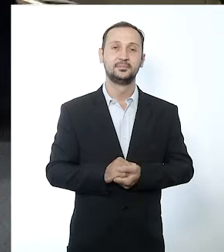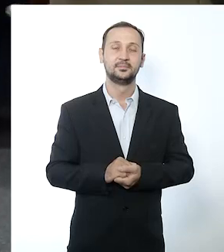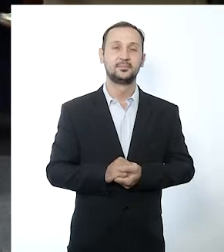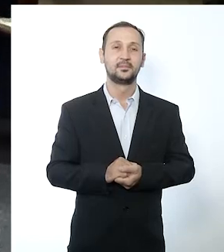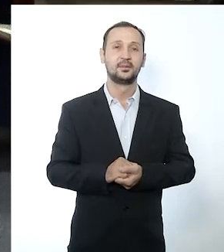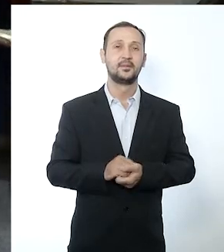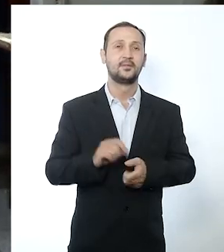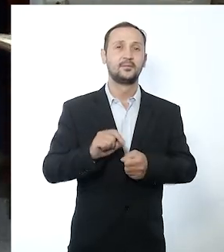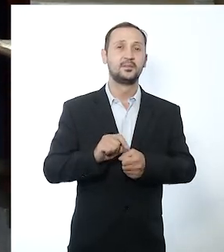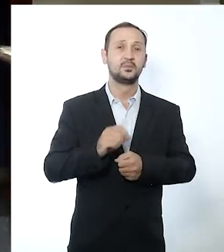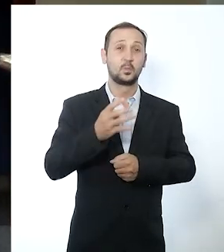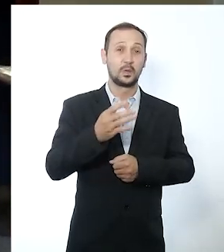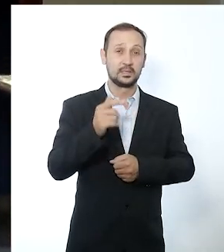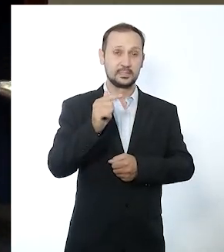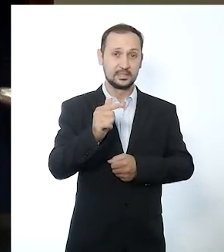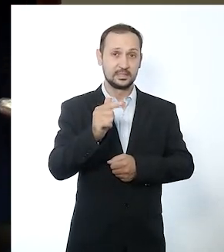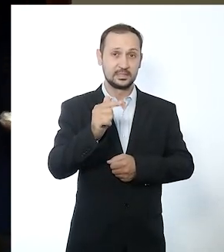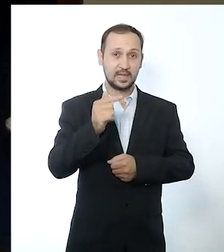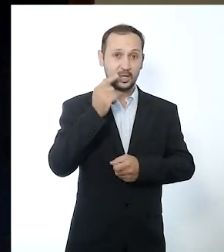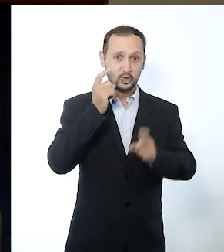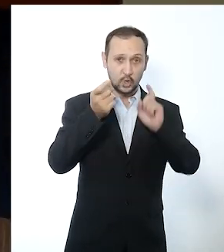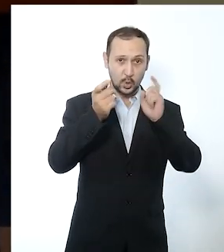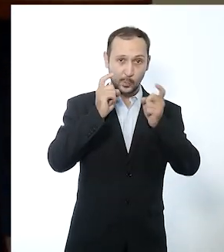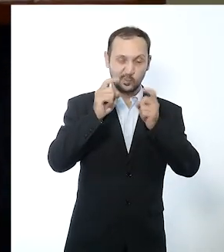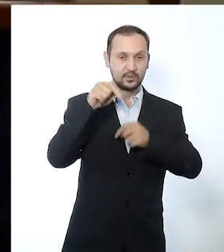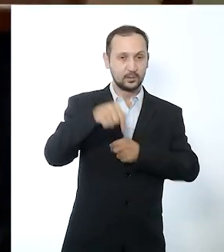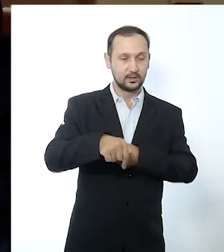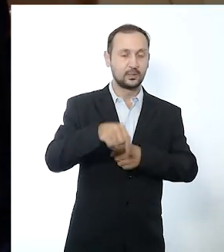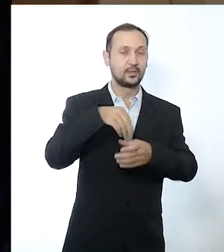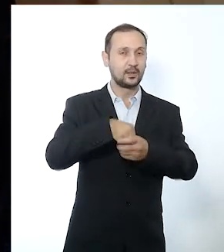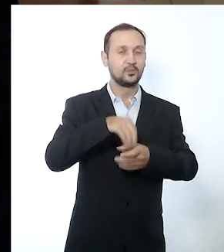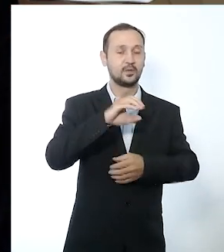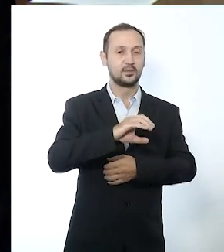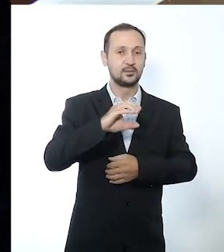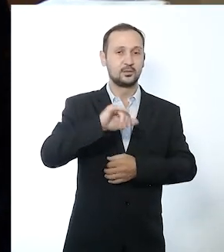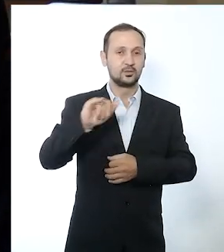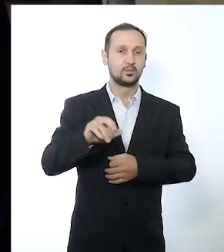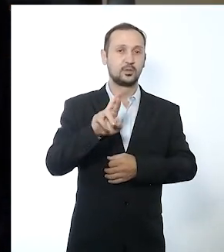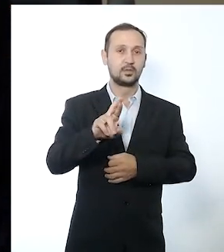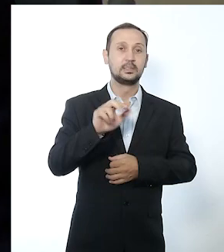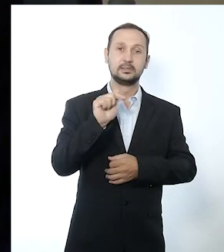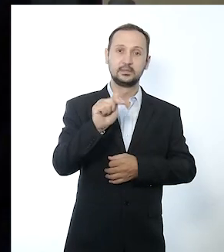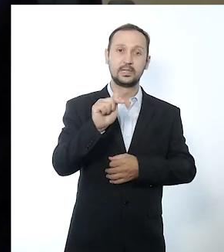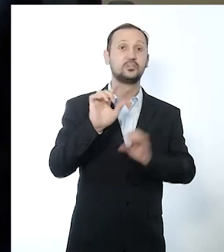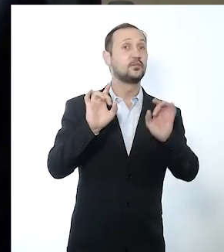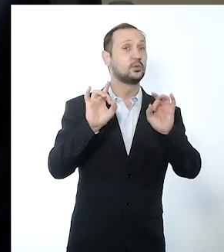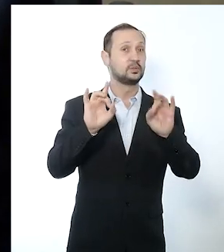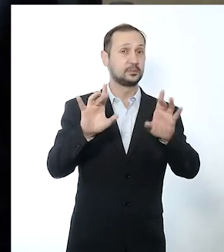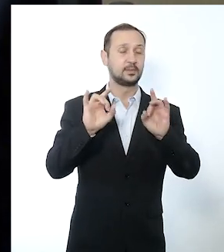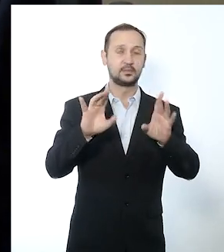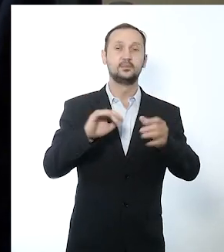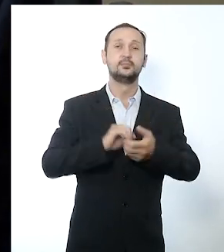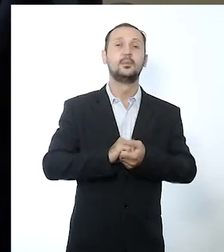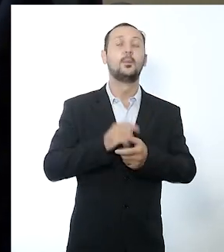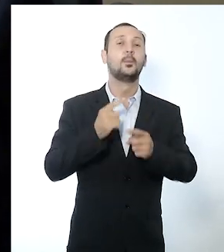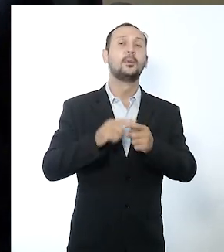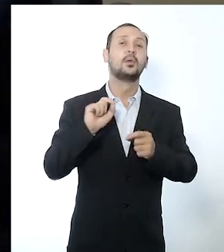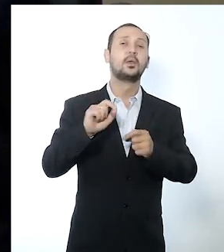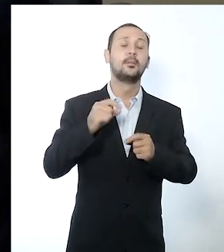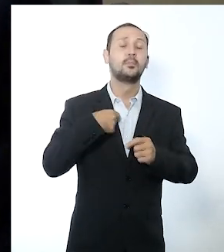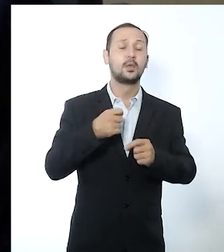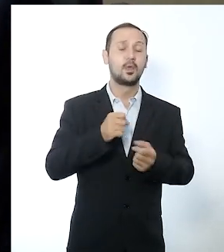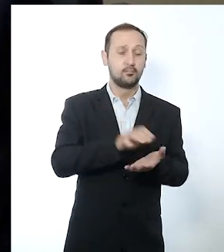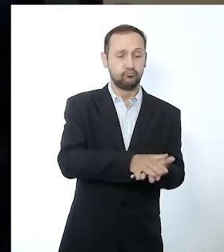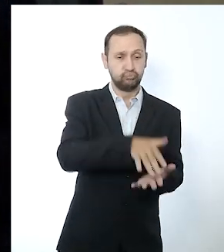Nós realizamos 47 sessões na Comissão de Constituição, Justiça e Redação, 7 delas foram de maneira extraordinária, devido ao